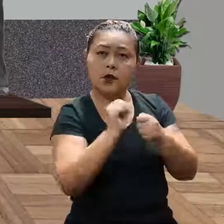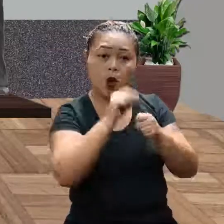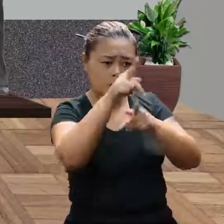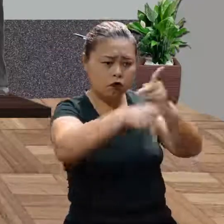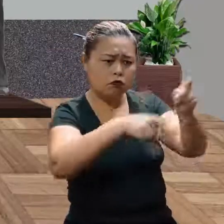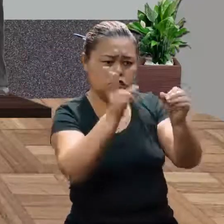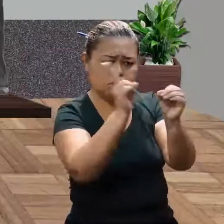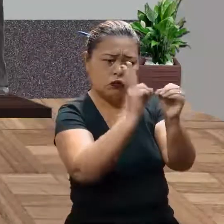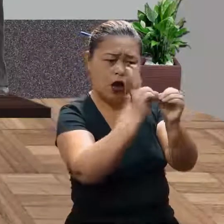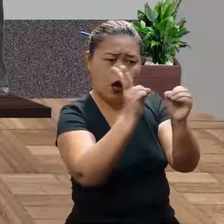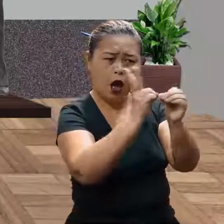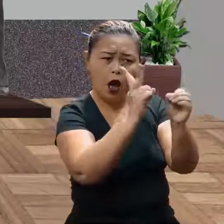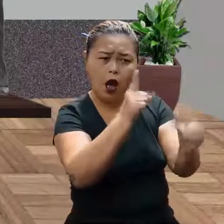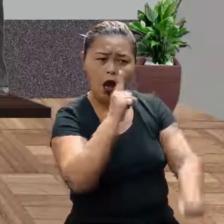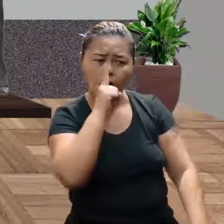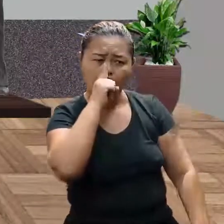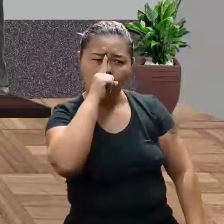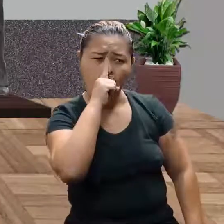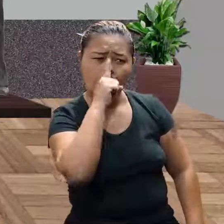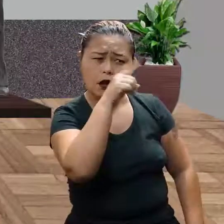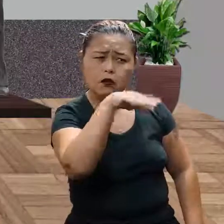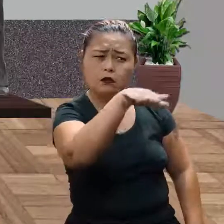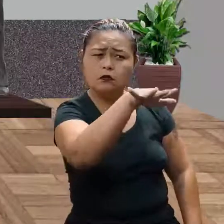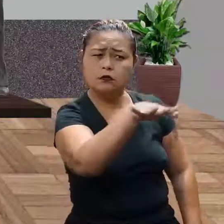povos temidos, povos